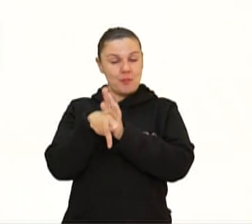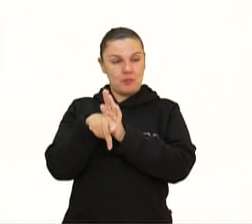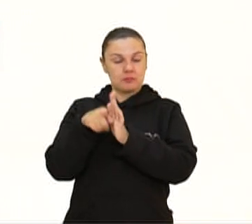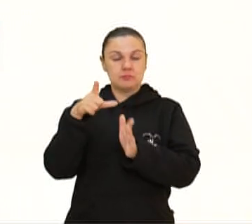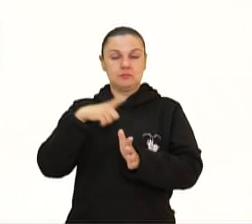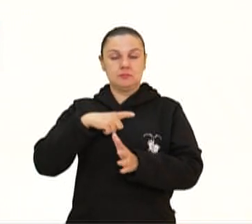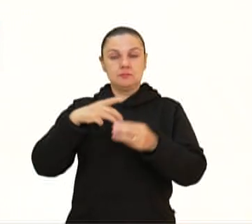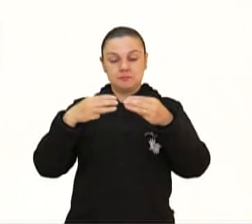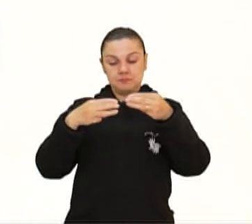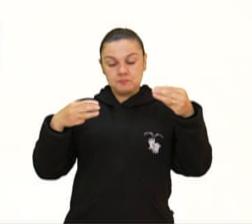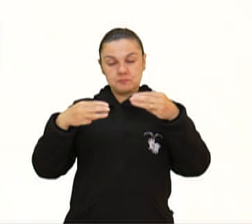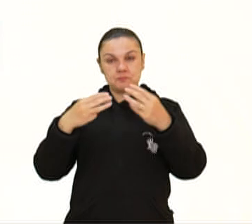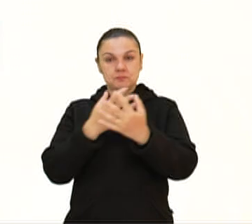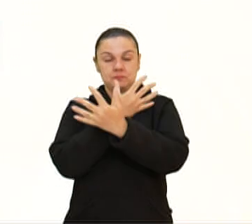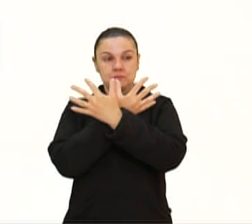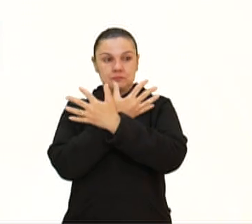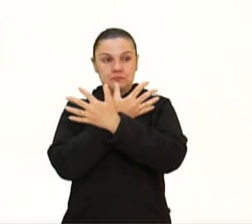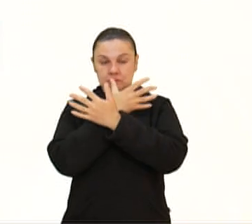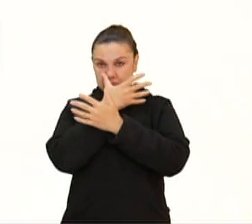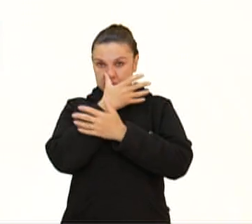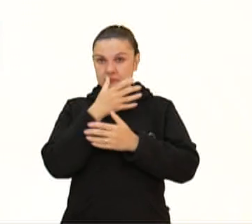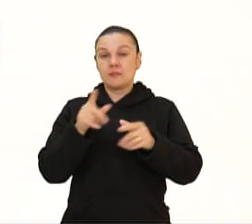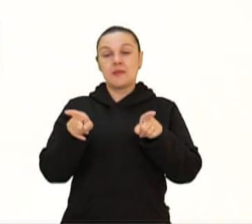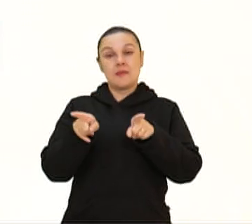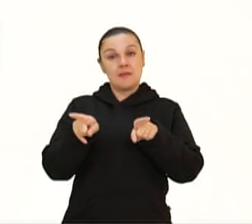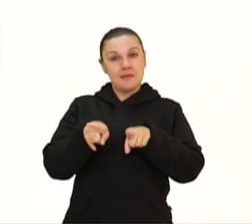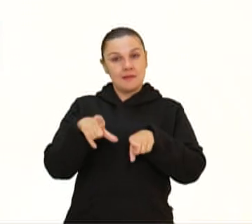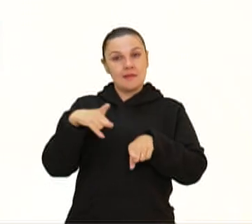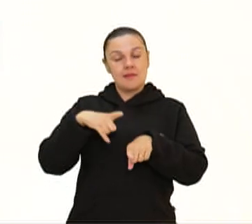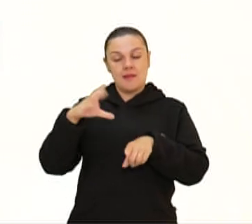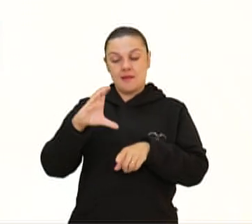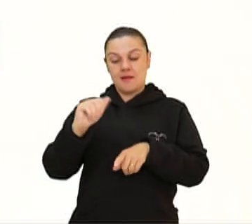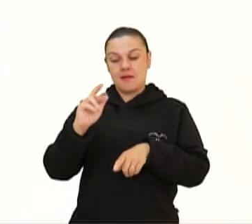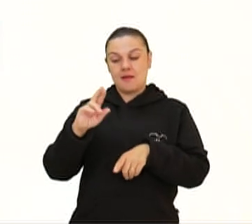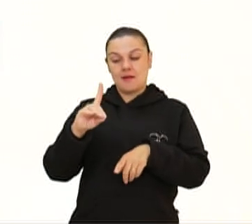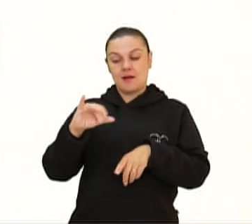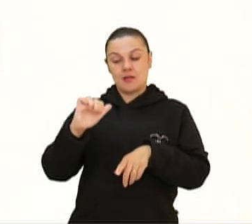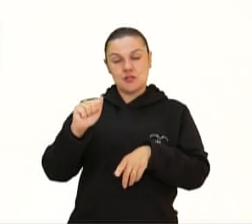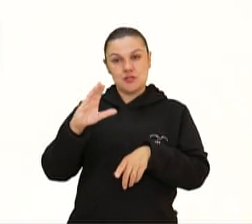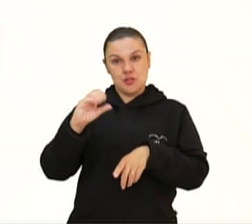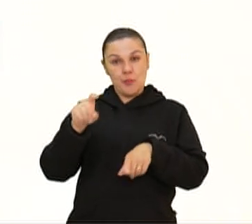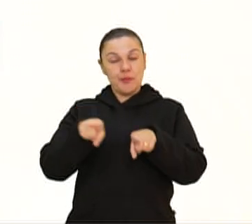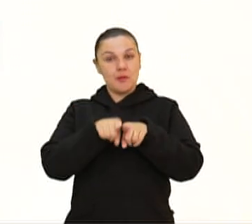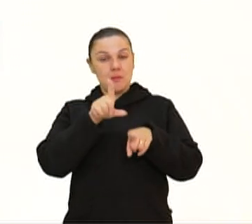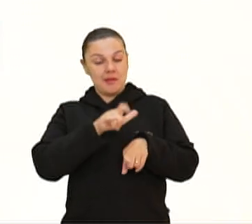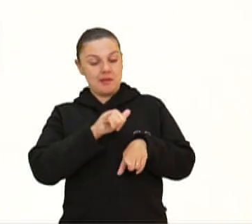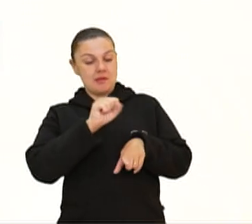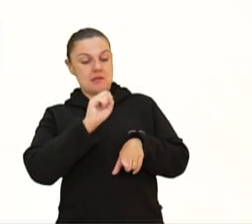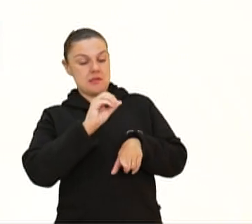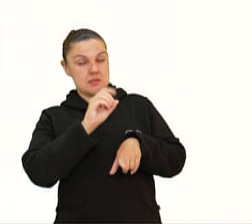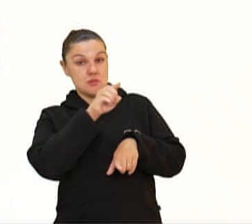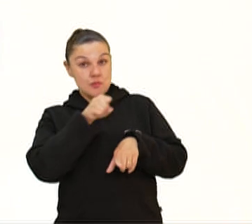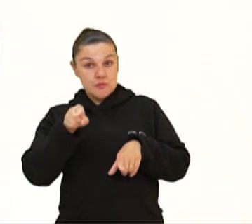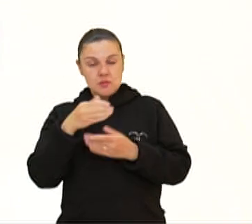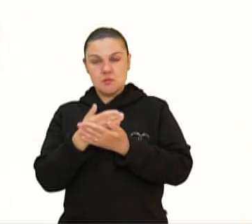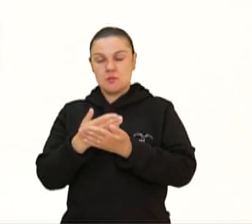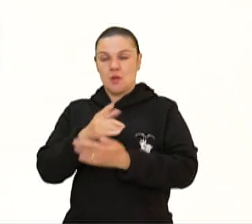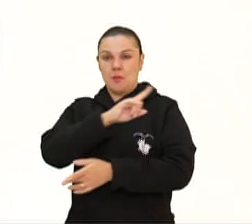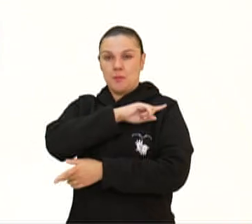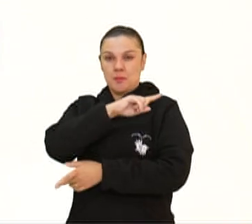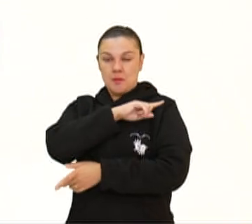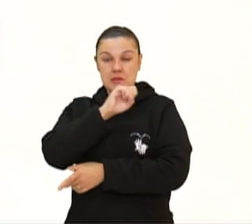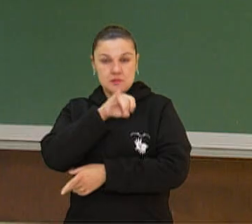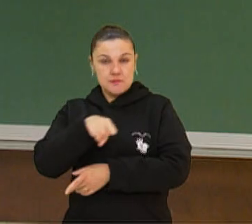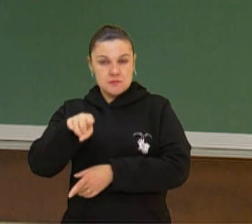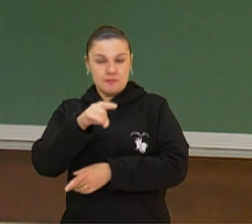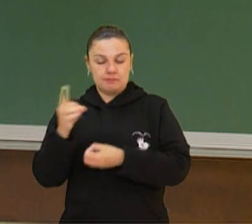os músculos esqueléticos, o estriado cardíaco e os lisos. Tá? Isso a gente viu lá na primeira série e quem quiser pode retomar as